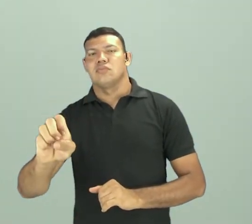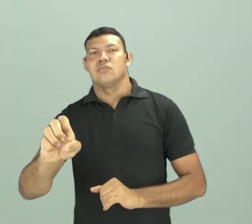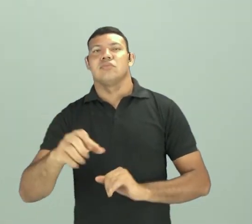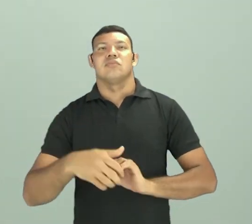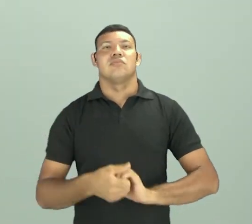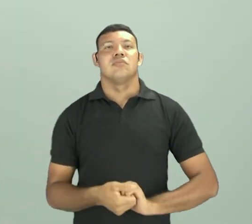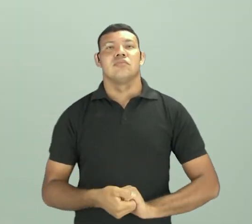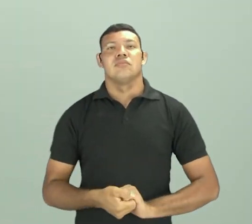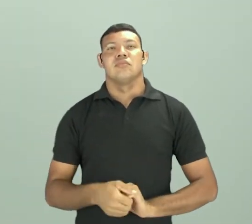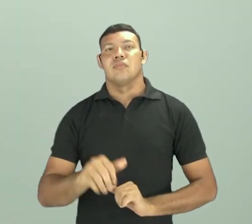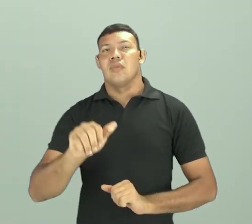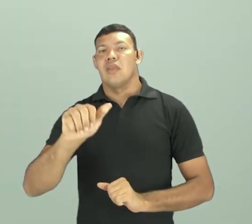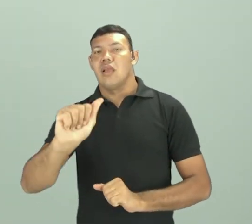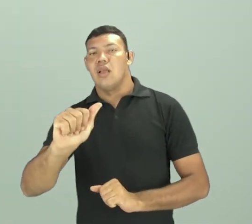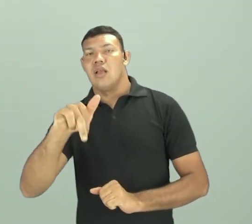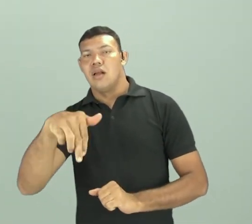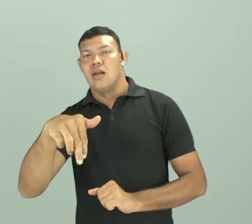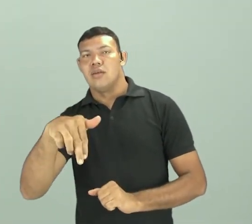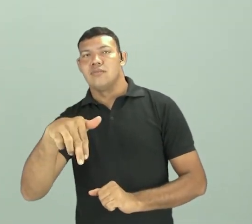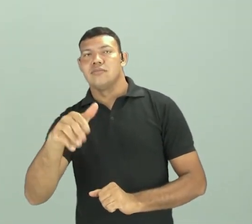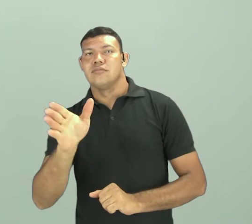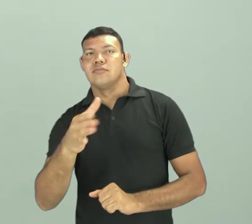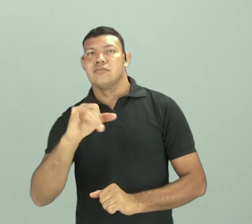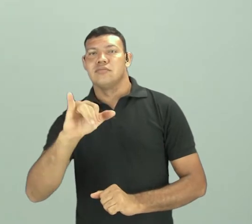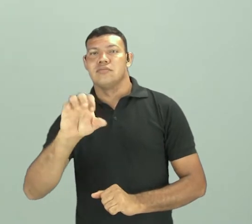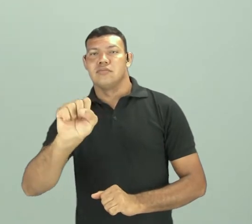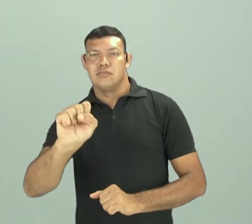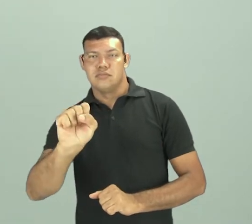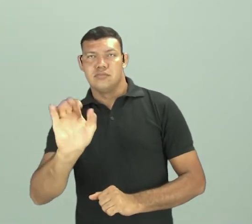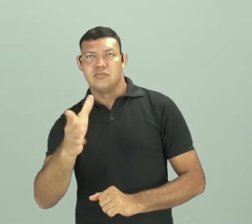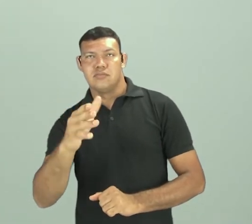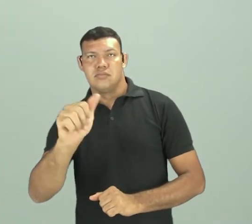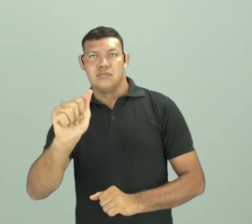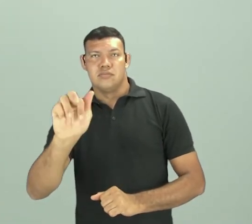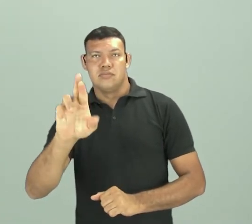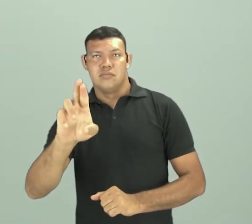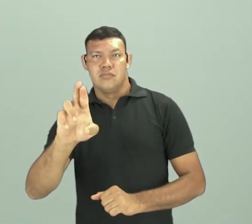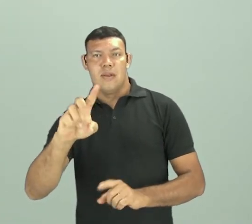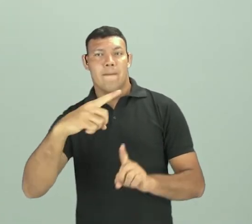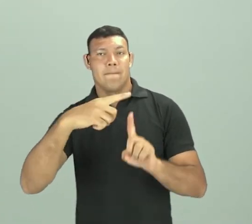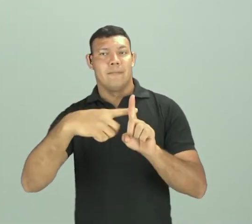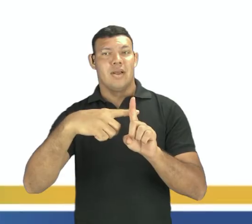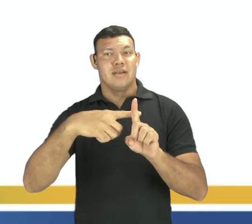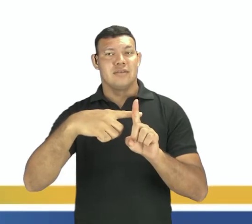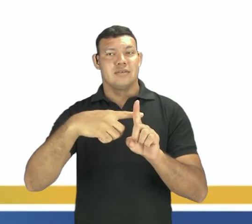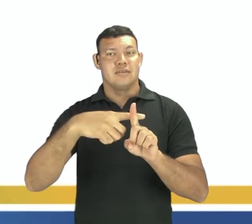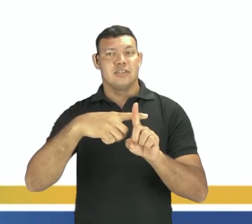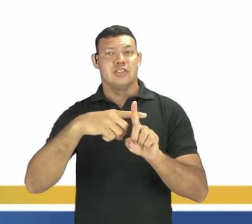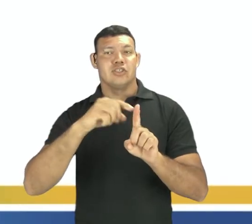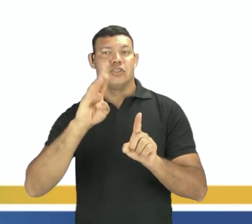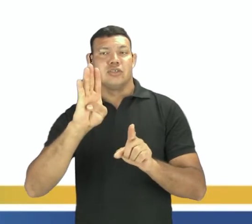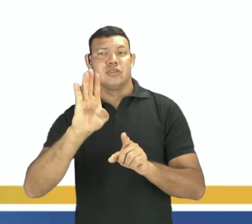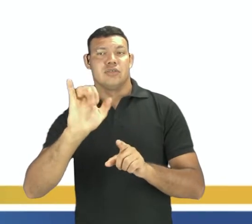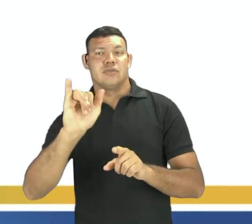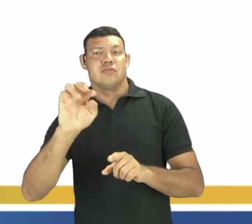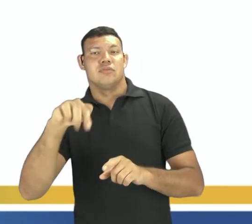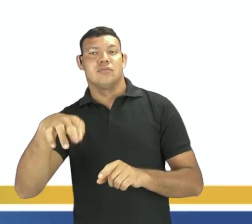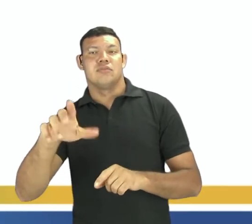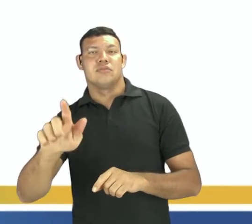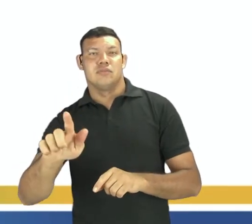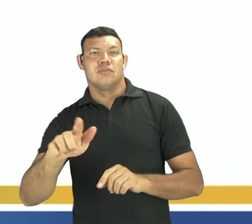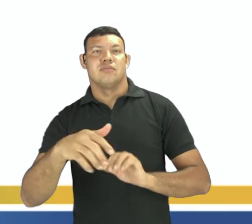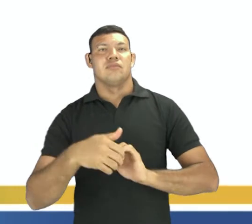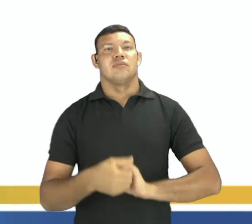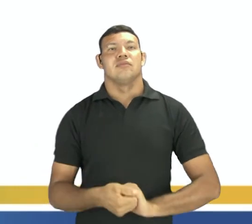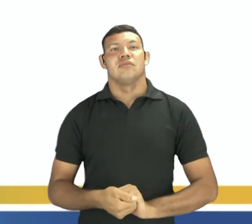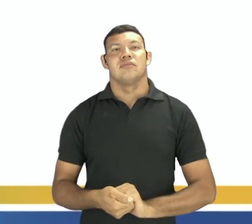ok? E o verbo vai ficar past participle. So let's go over the examples here. The data is